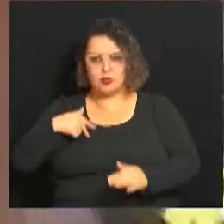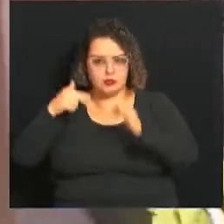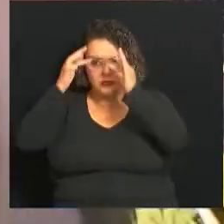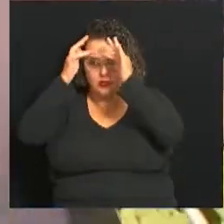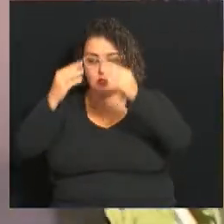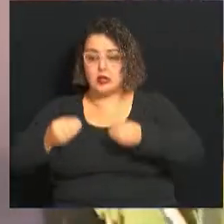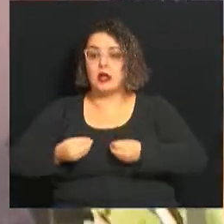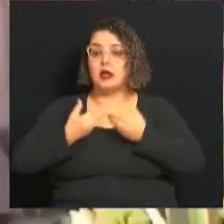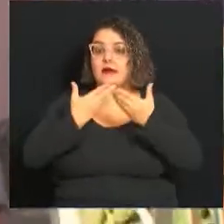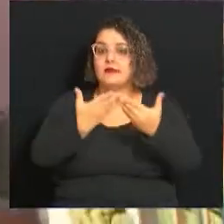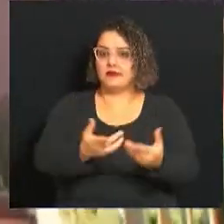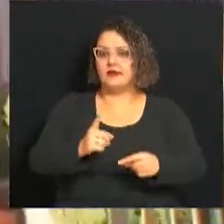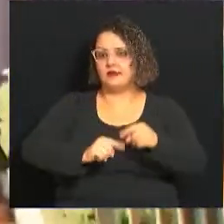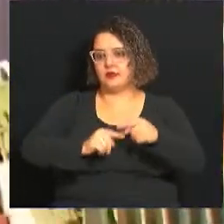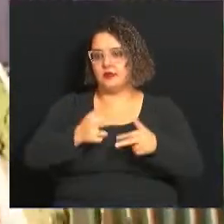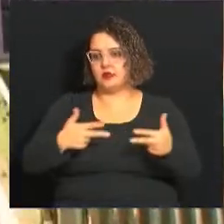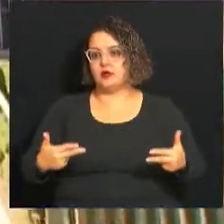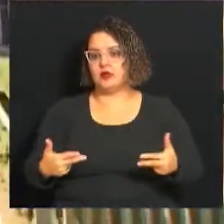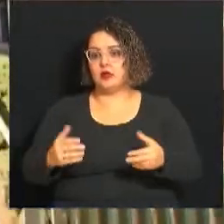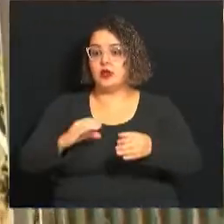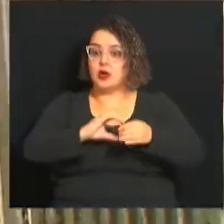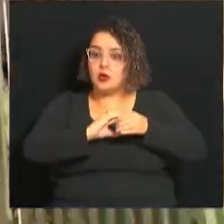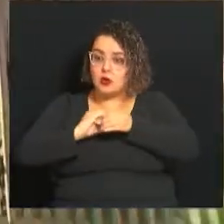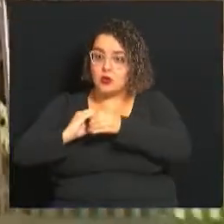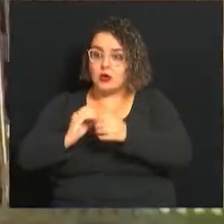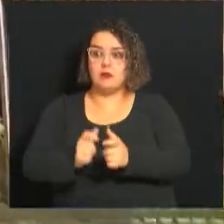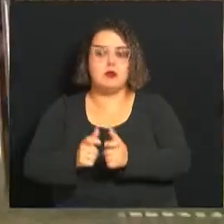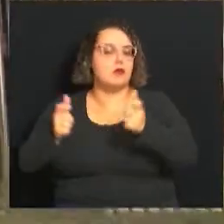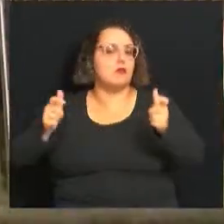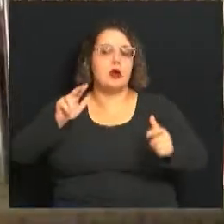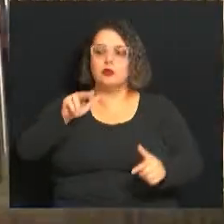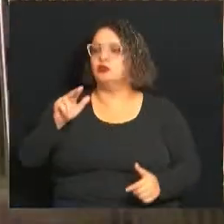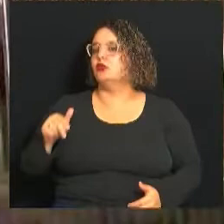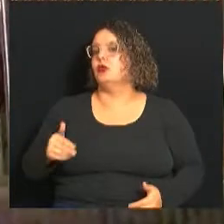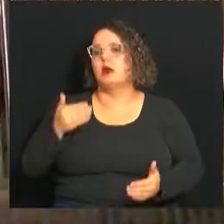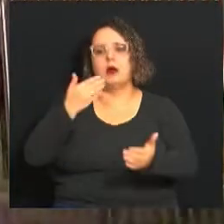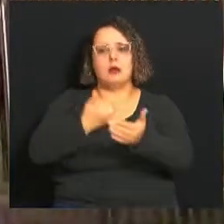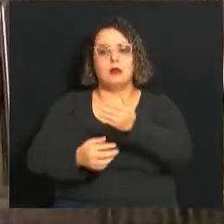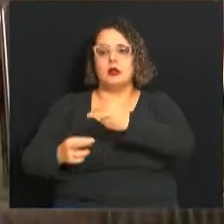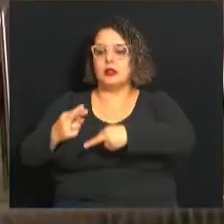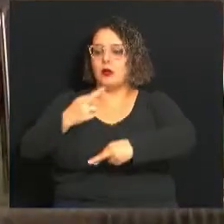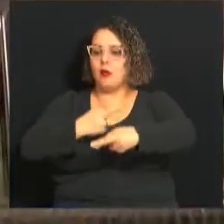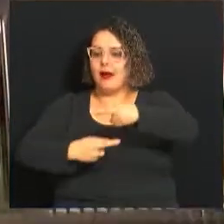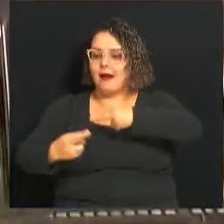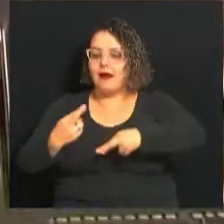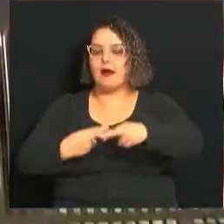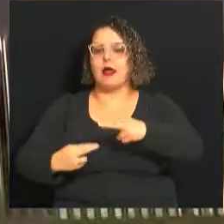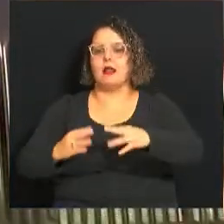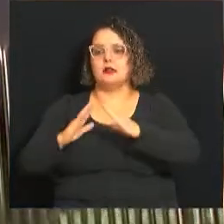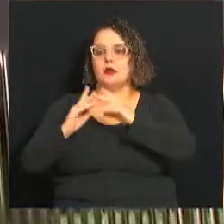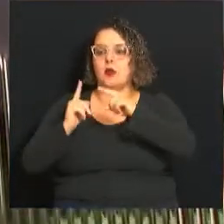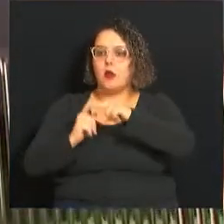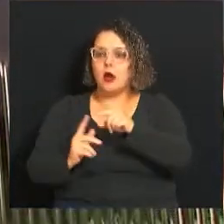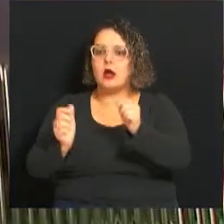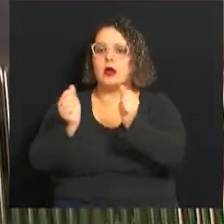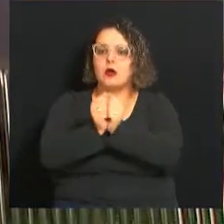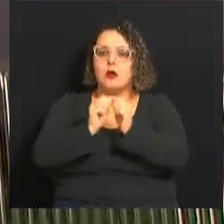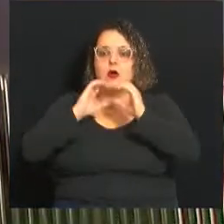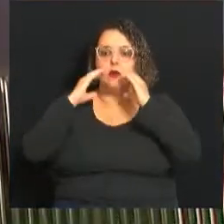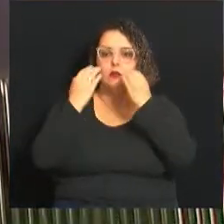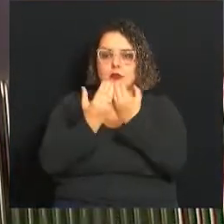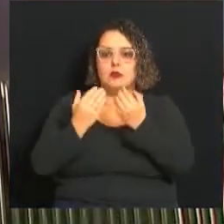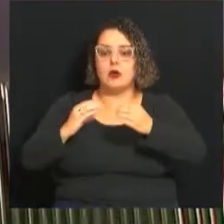operação. Hoje a cooperativa se tornou grande, né, mas ela nunca perdeu a relação com a igreja e com a comunidade. Ou seja, né, eu enxergo a cooperativa como